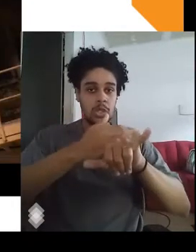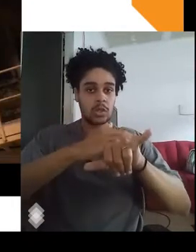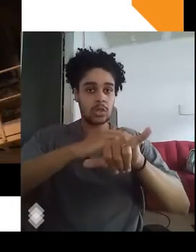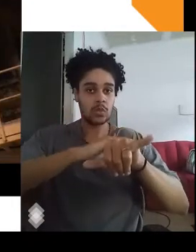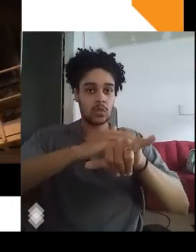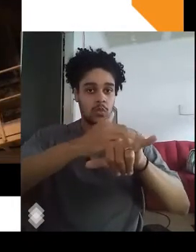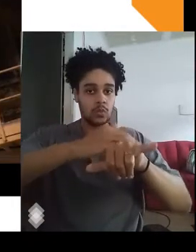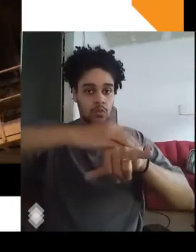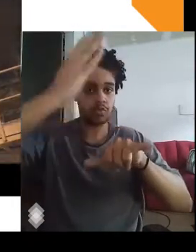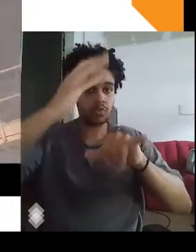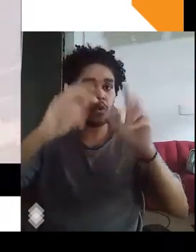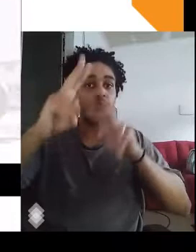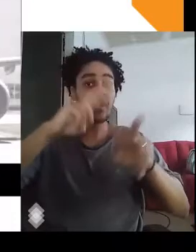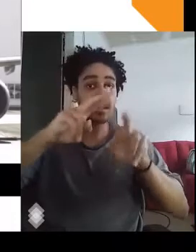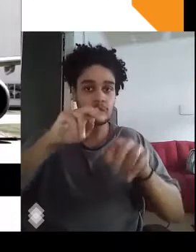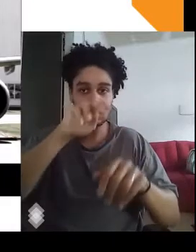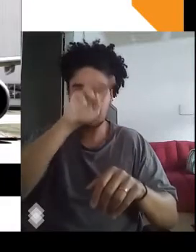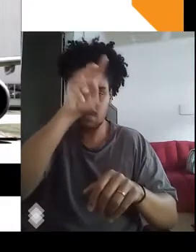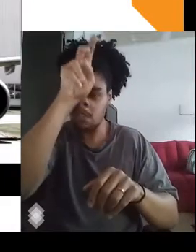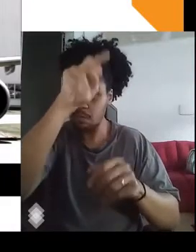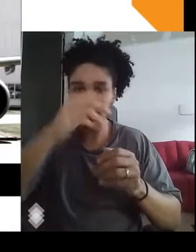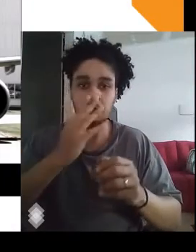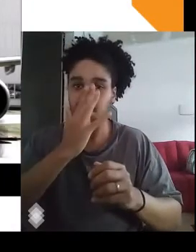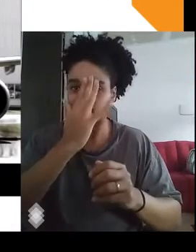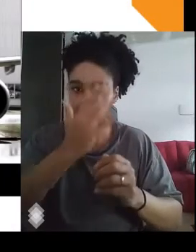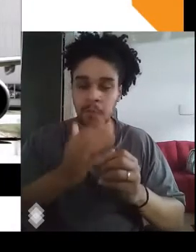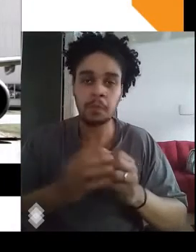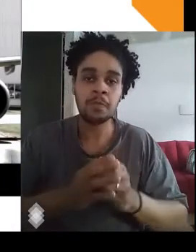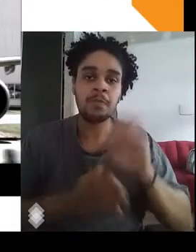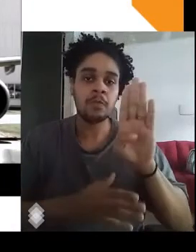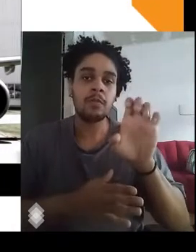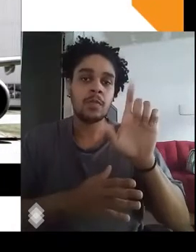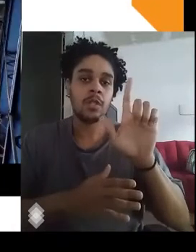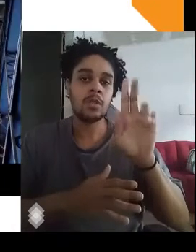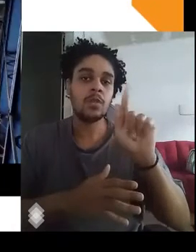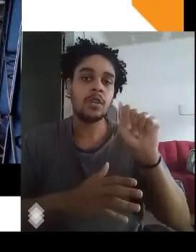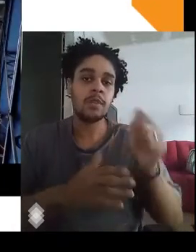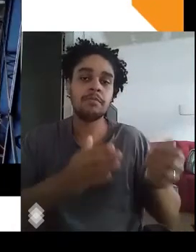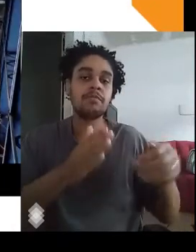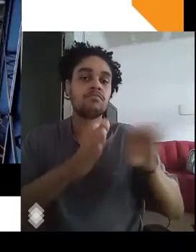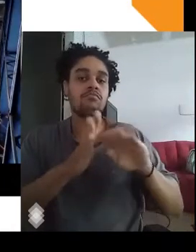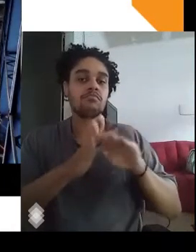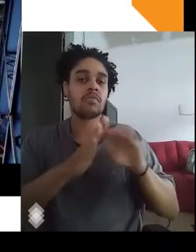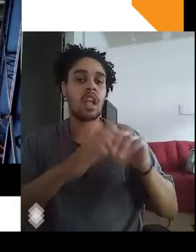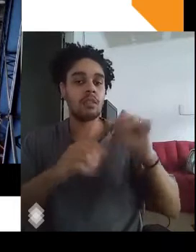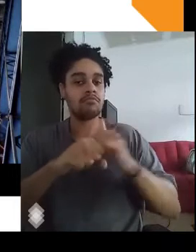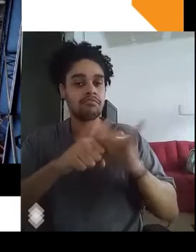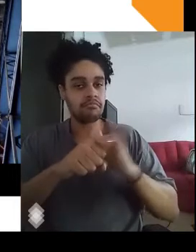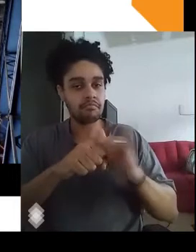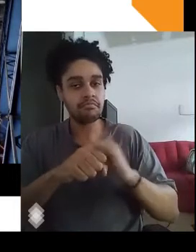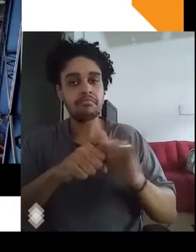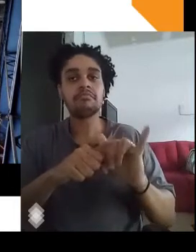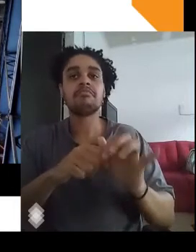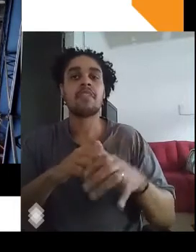vários danos. A linha de montagem do A320 é uma das que contam com a ajuda do Beluga para trazer as partes que serão transformadas em novos